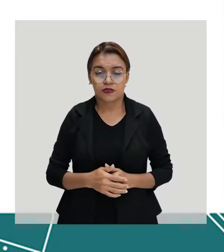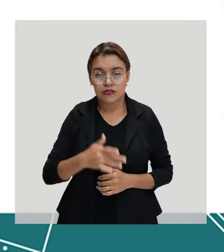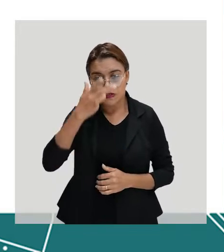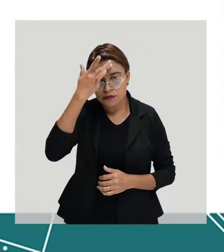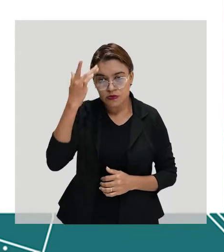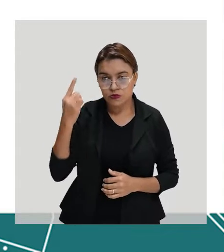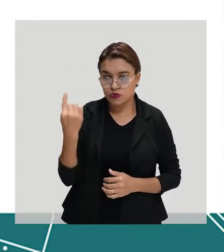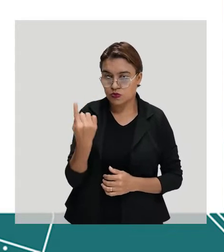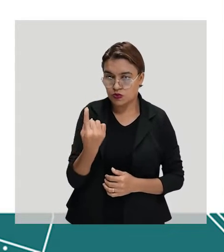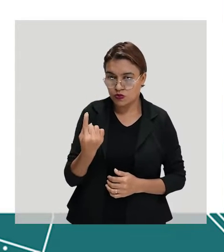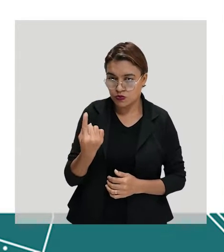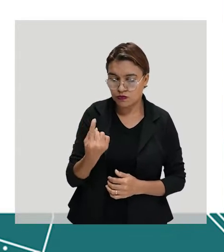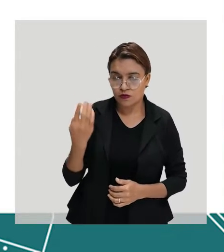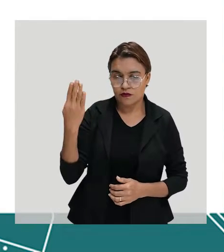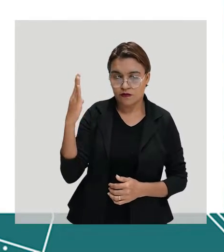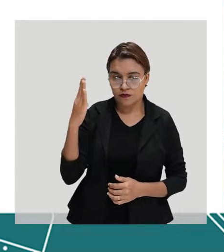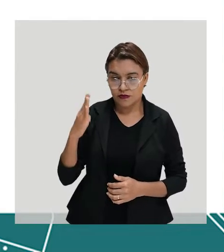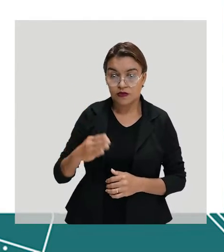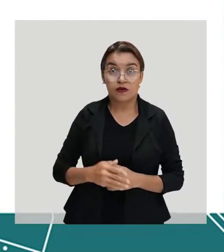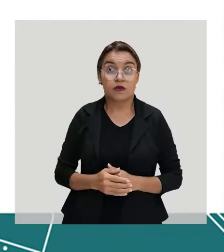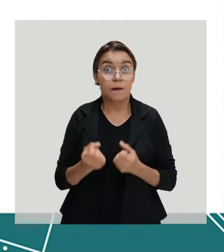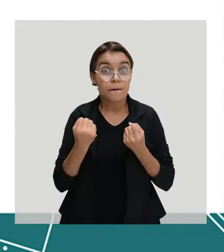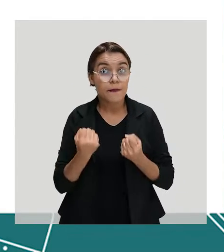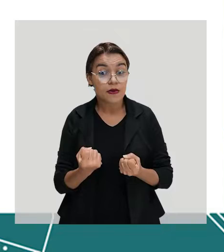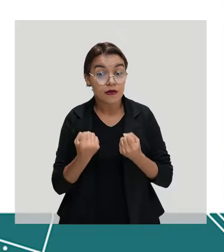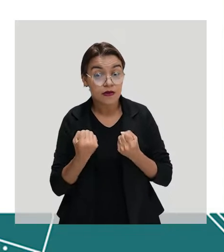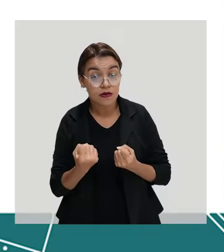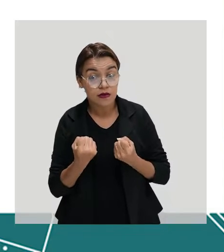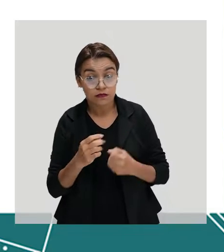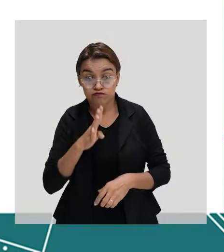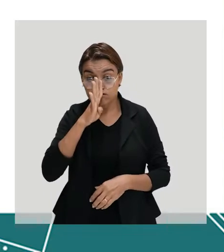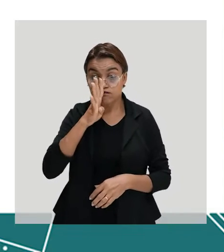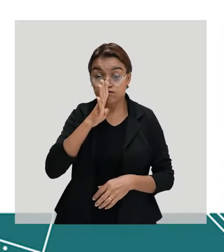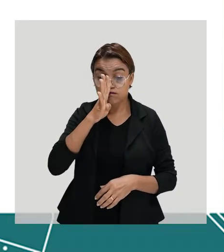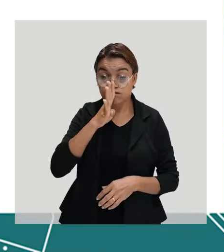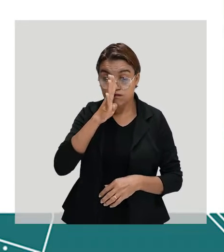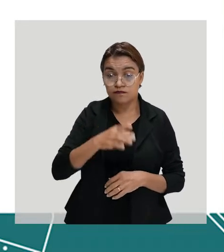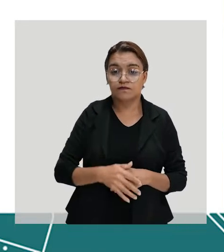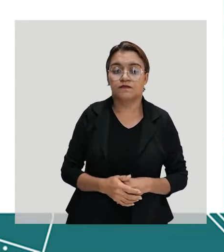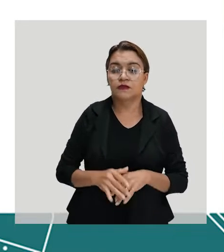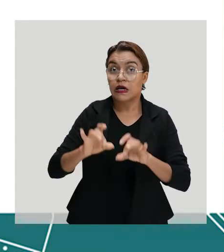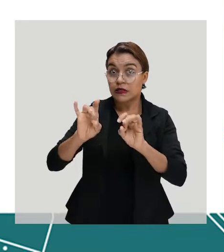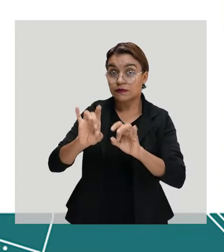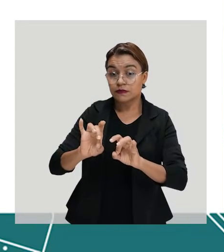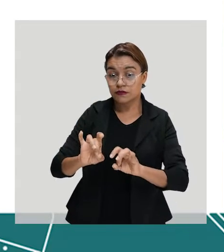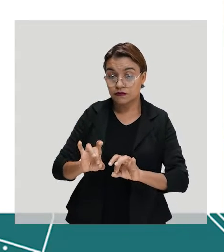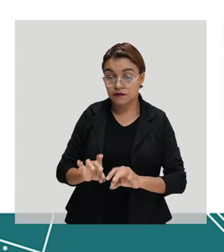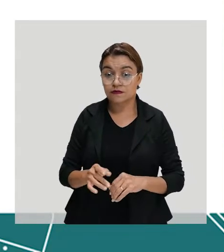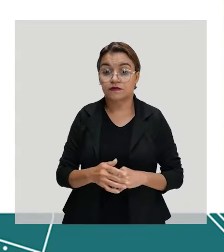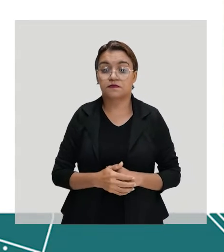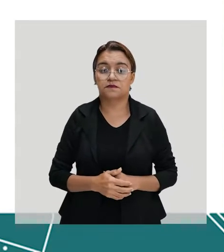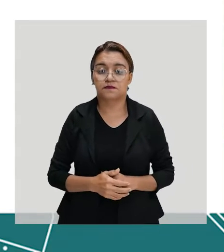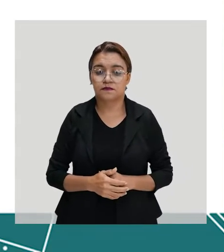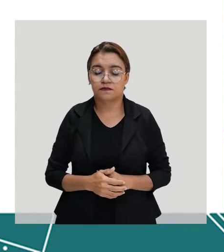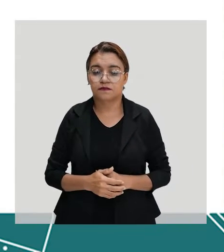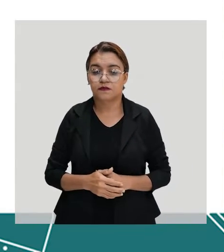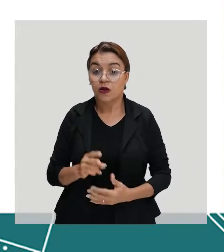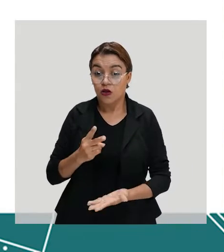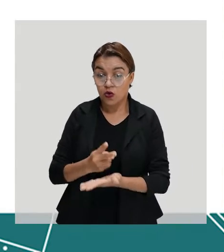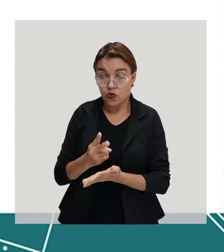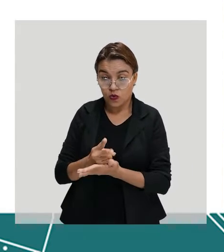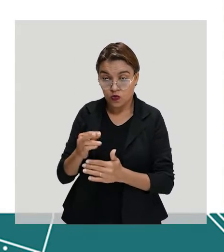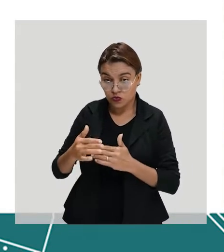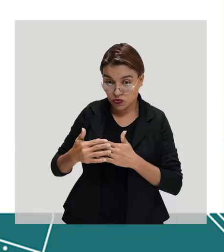biológica a sobrecarga a especificidade do esporte a